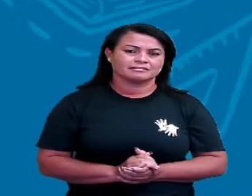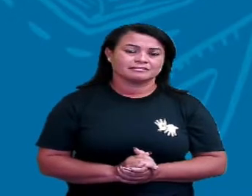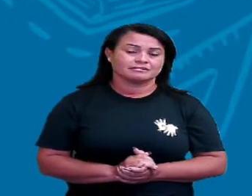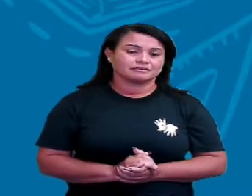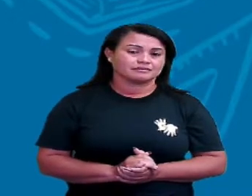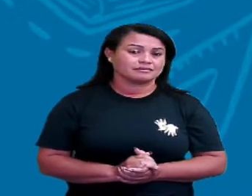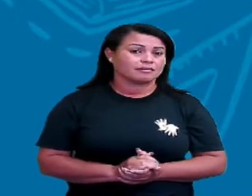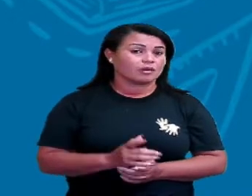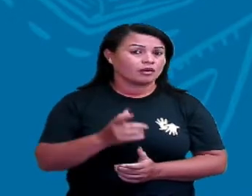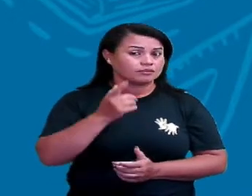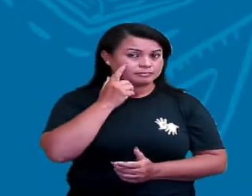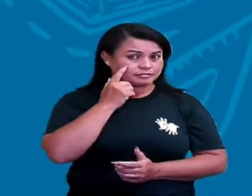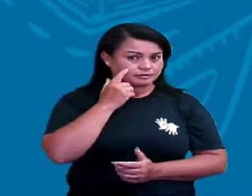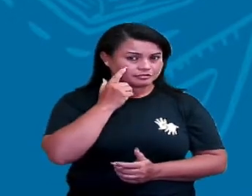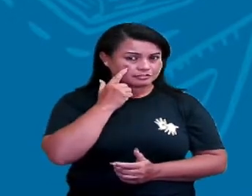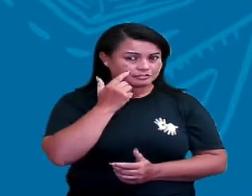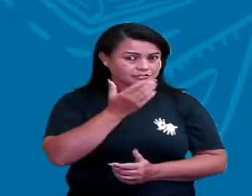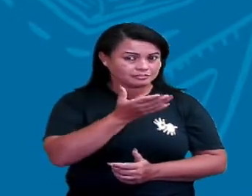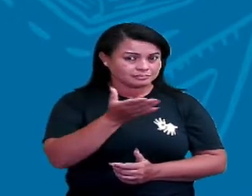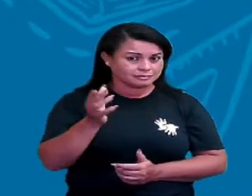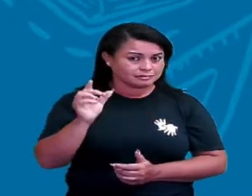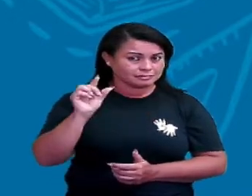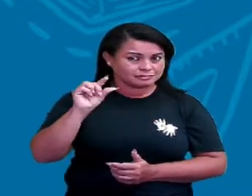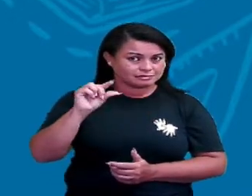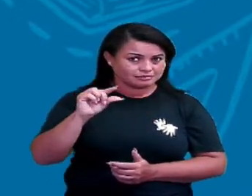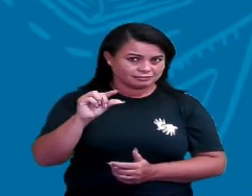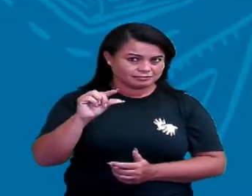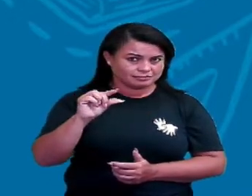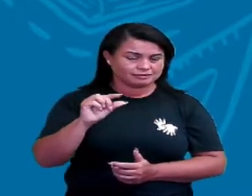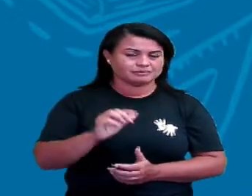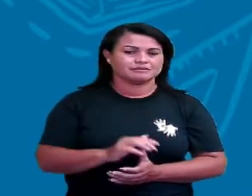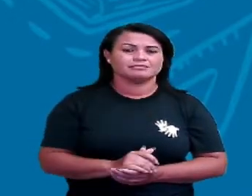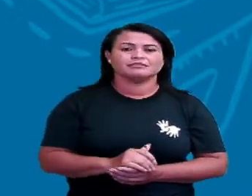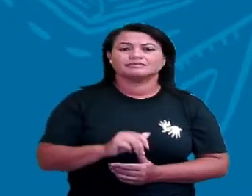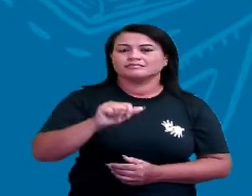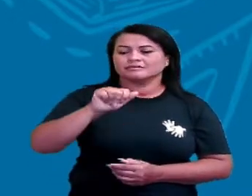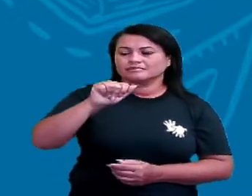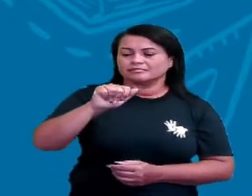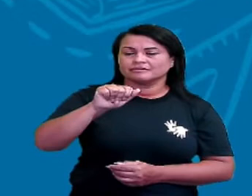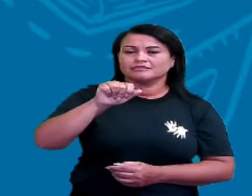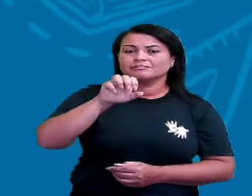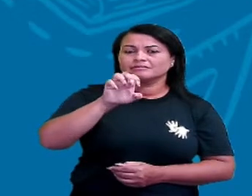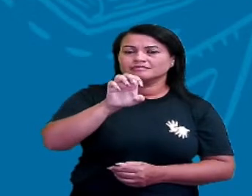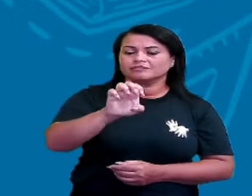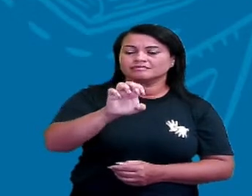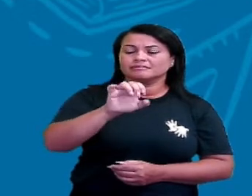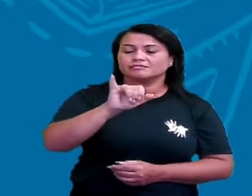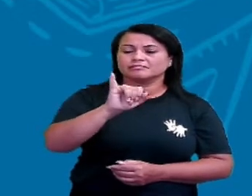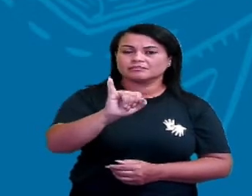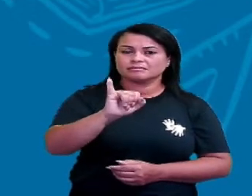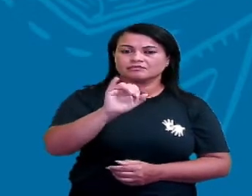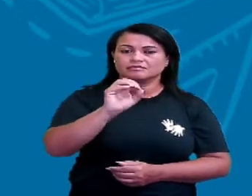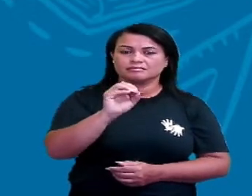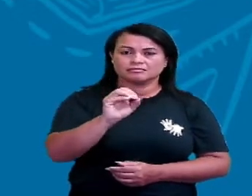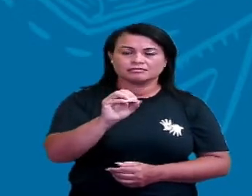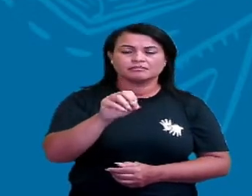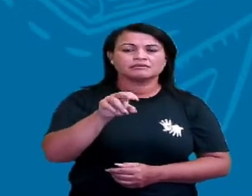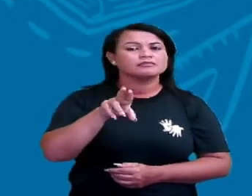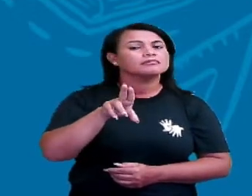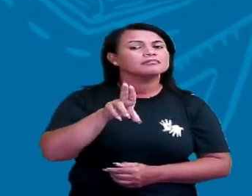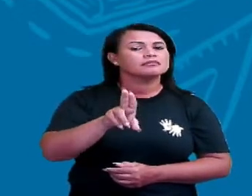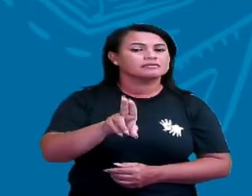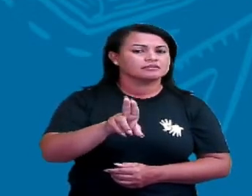Olha ela aqui, ó, elas aqui no seu formato minúsculo de imprensa. A, E, I,